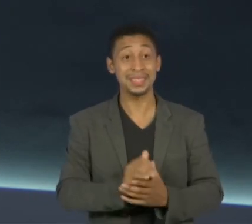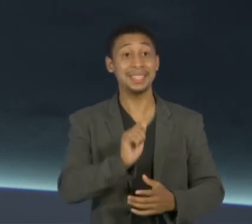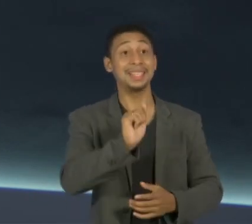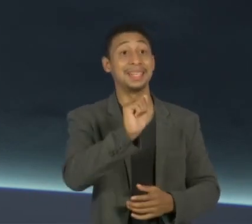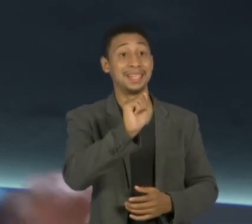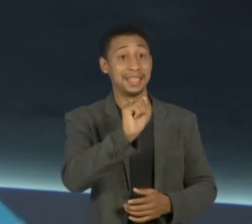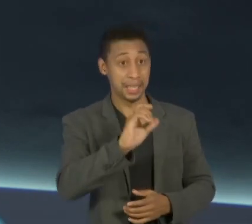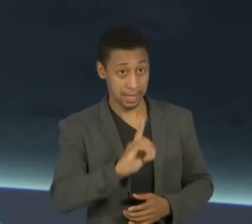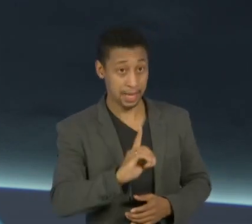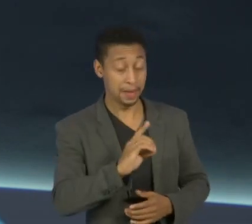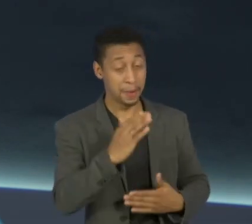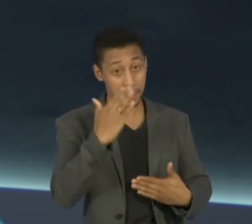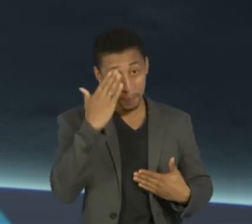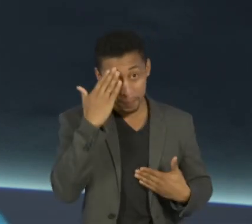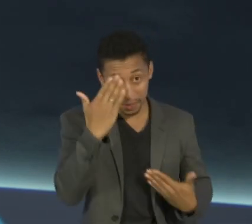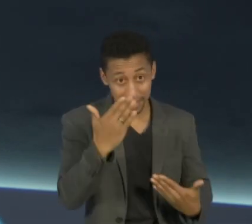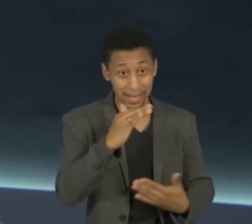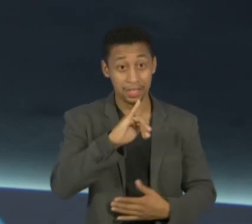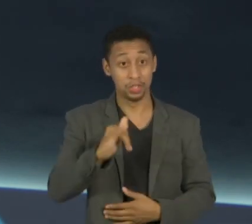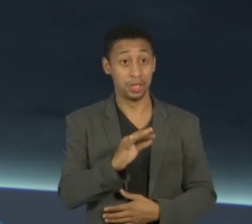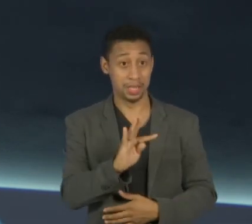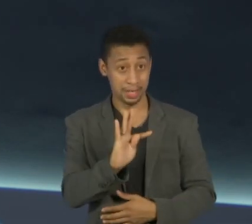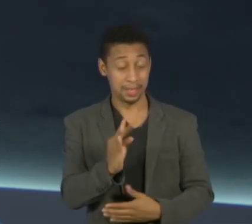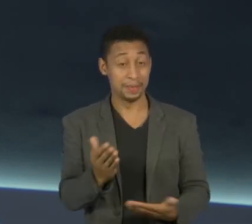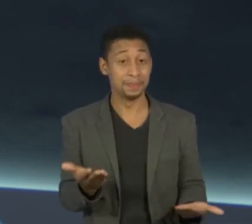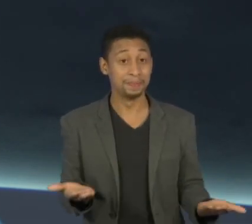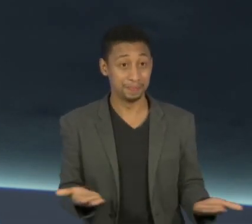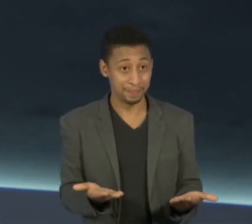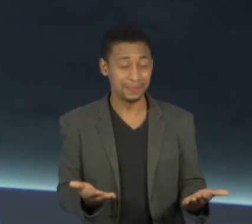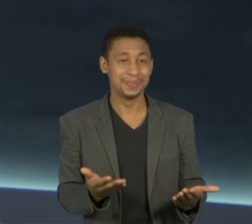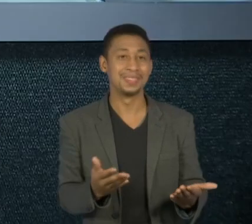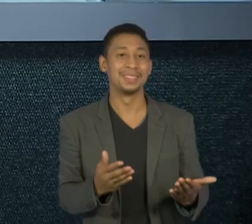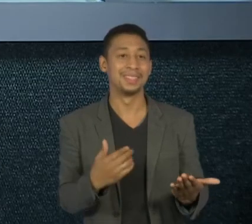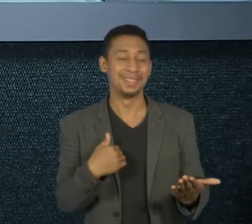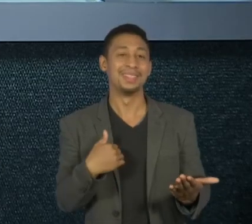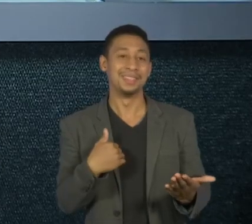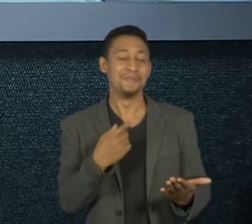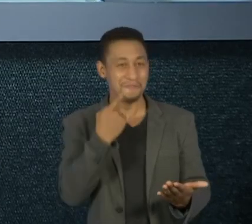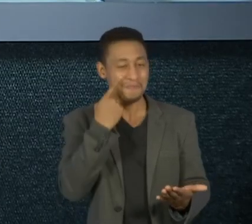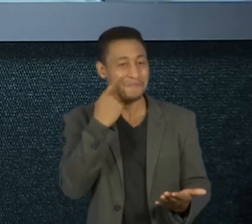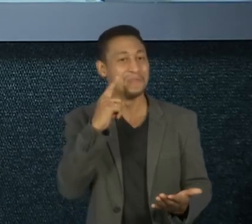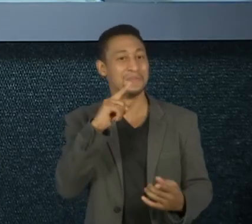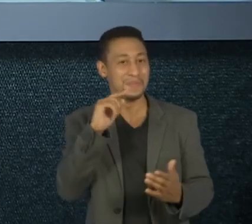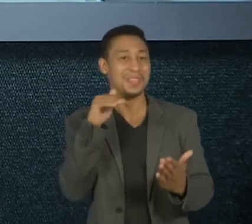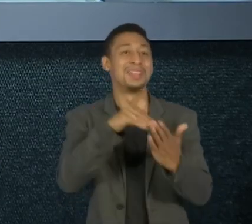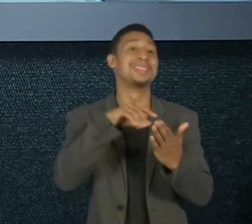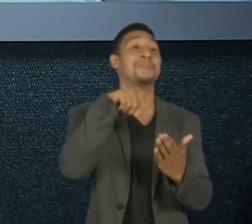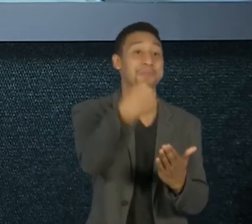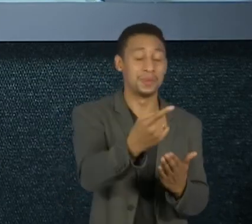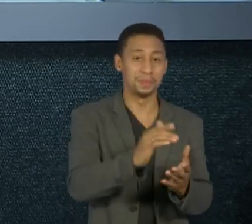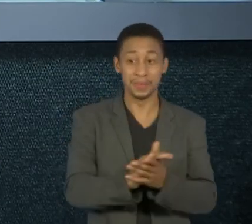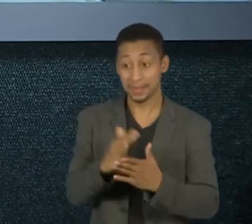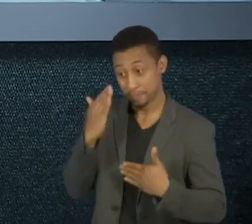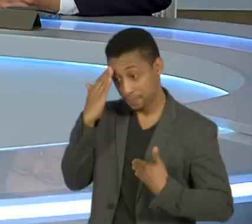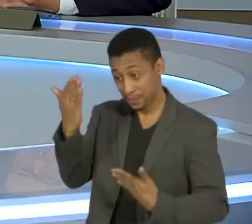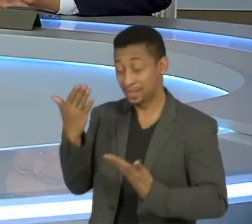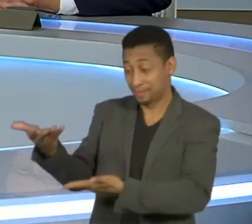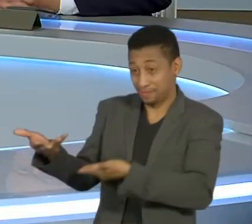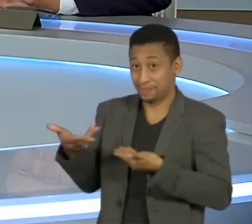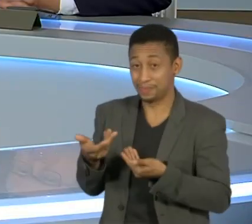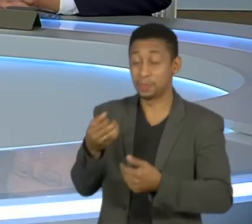obrigada por estar conosco aqui no Jornal da Tarde e até a próxima. Muito obrigado, boa tarde, obrigado pelo convite.